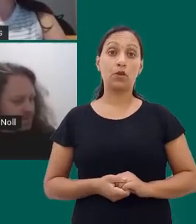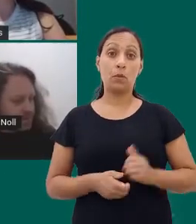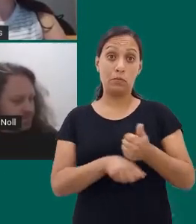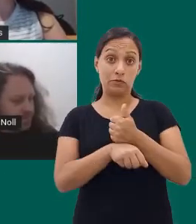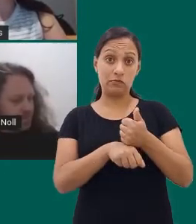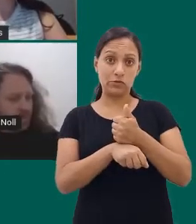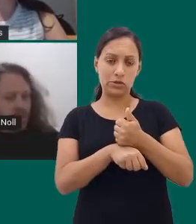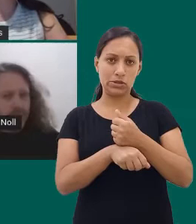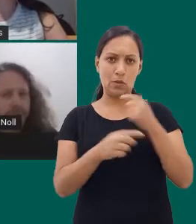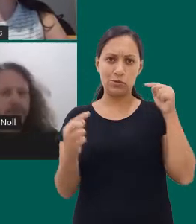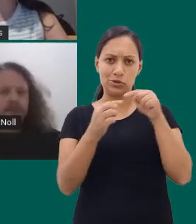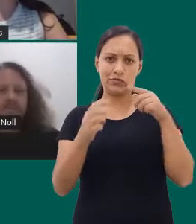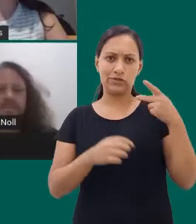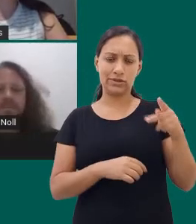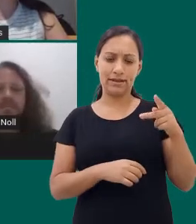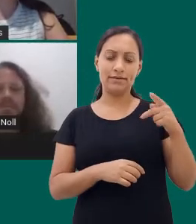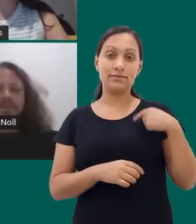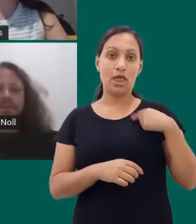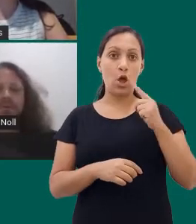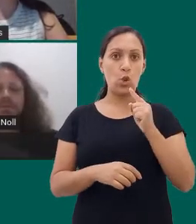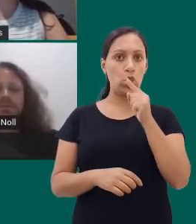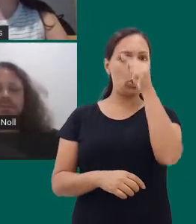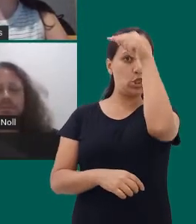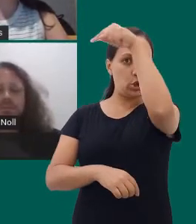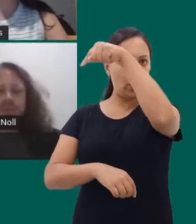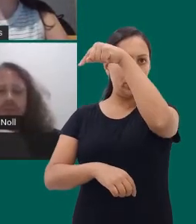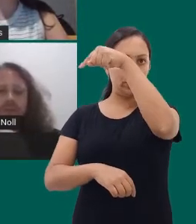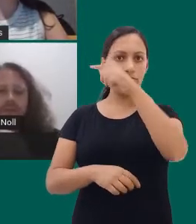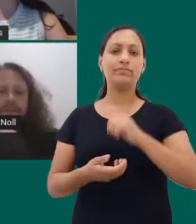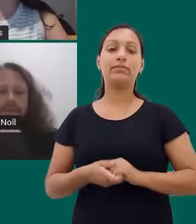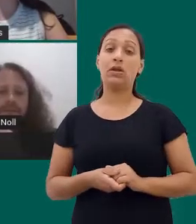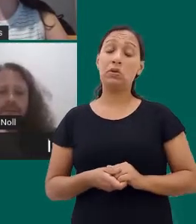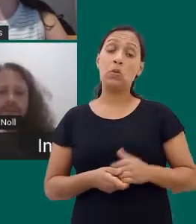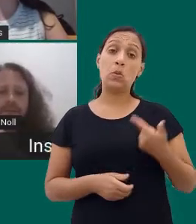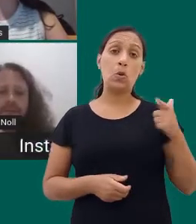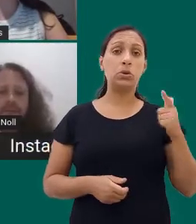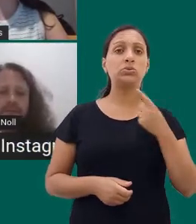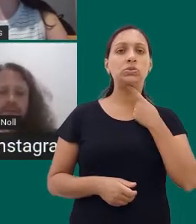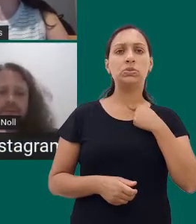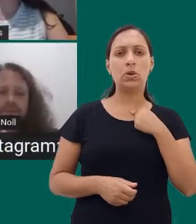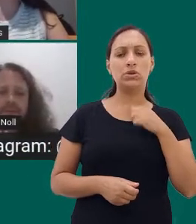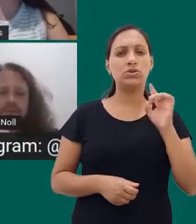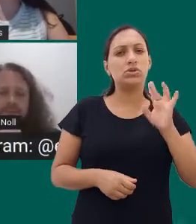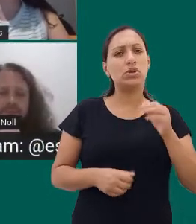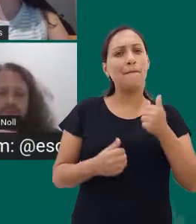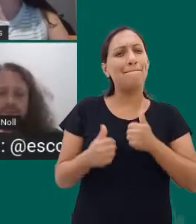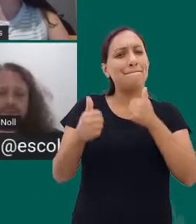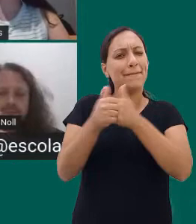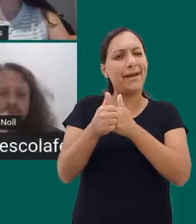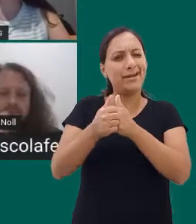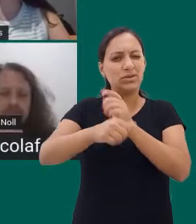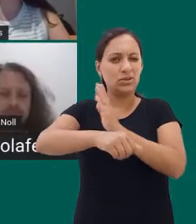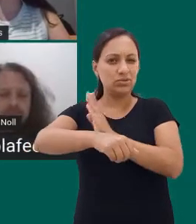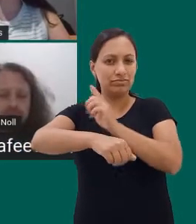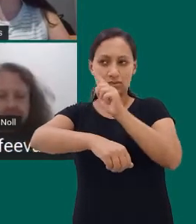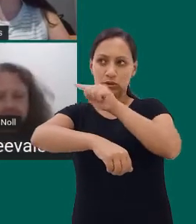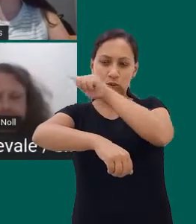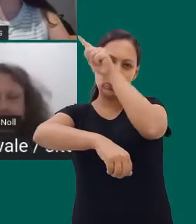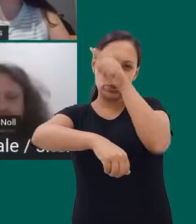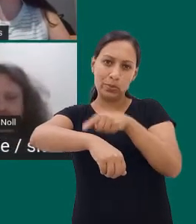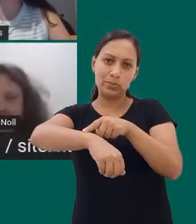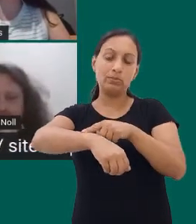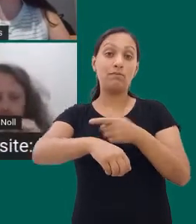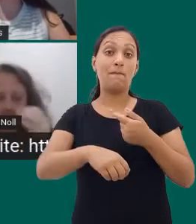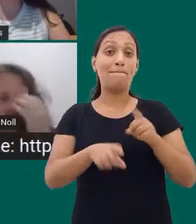O alpinista amador talvez seja conseguir chegar pelo menos próximo do topo. E o Rafael, se chegar no pé da